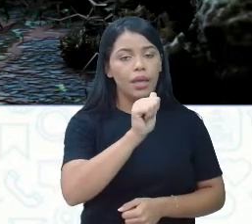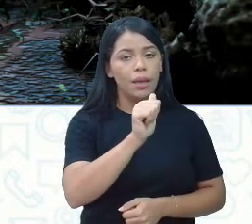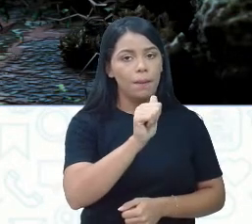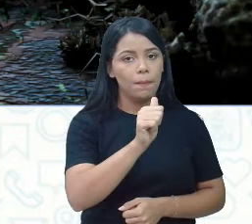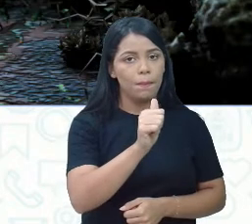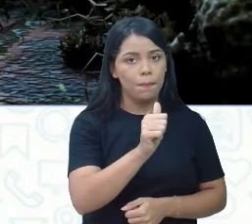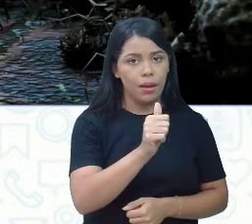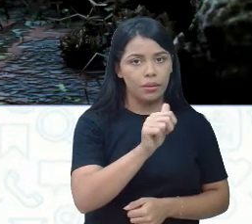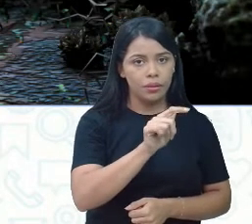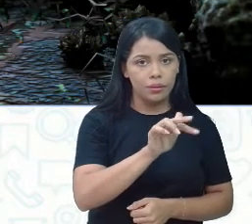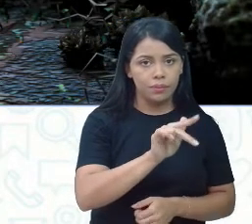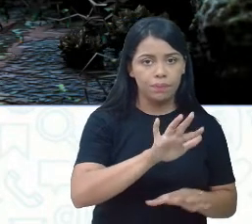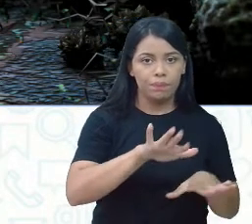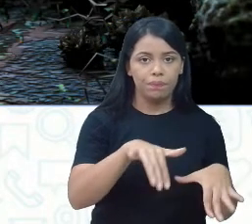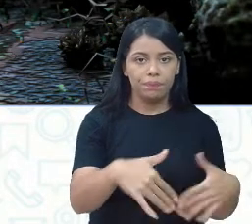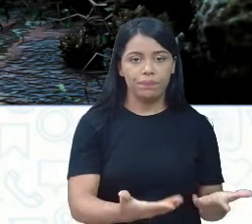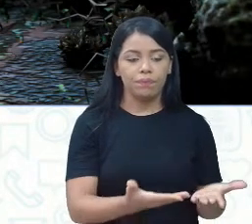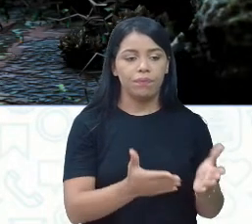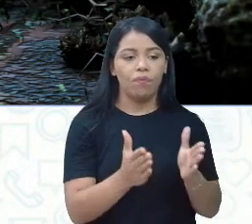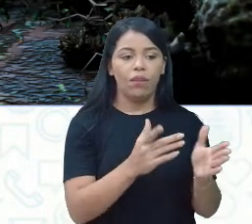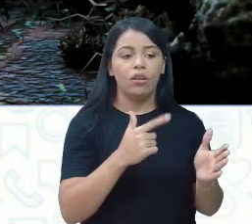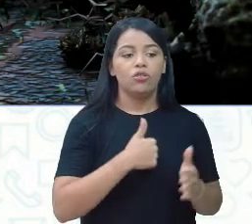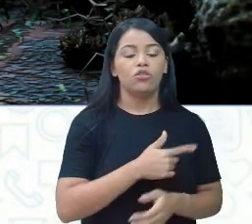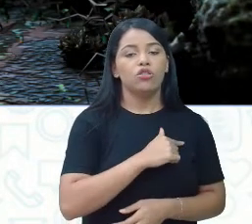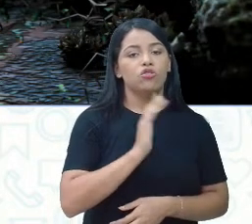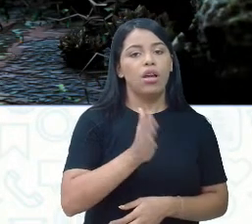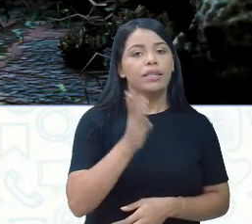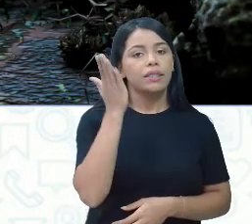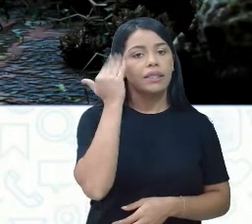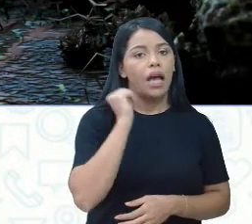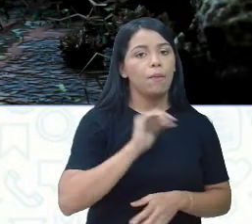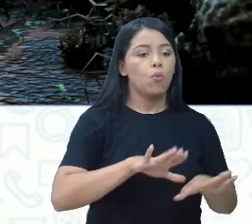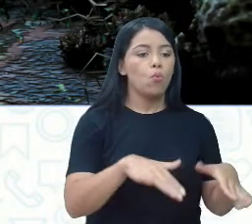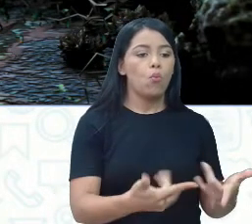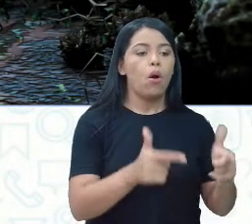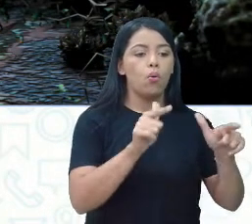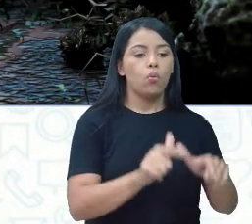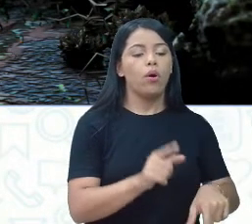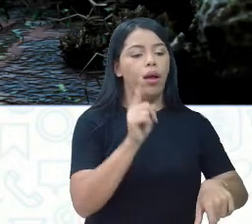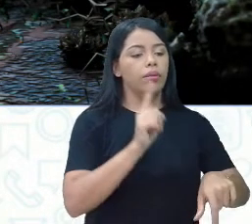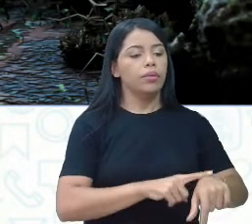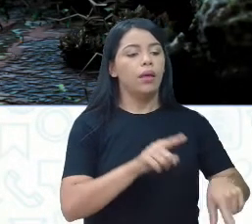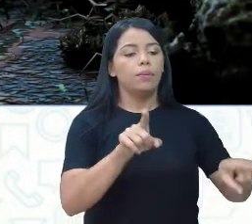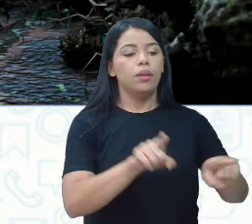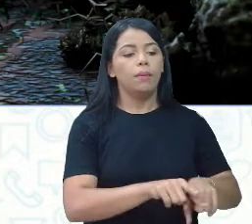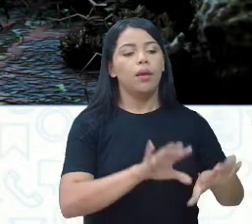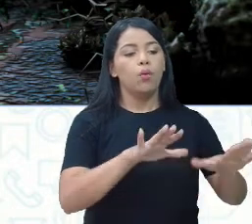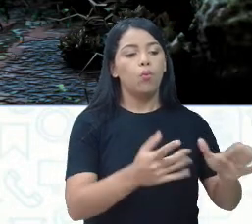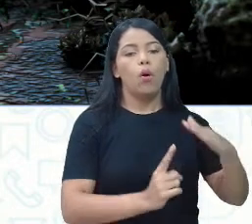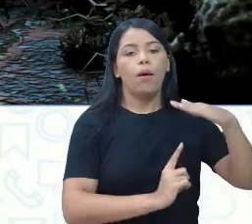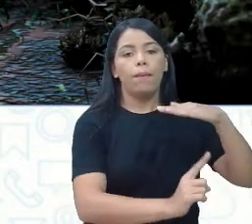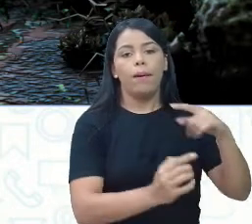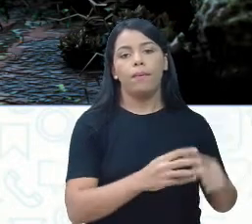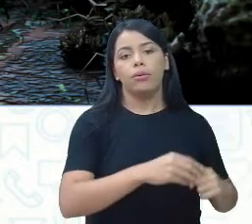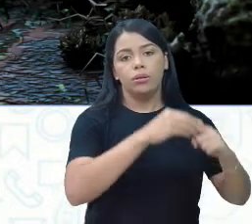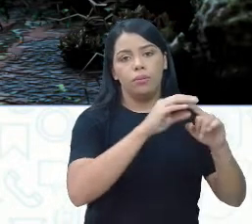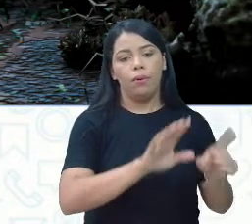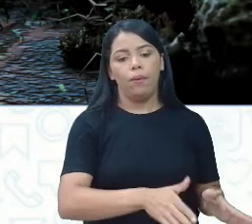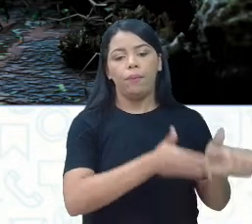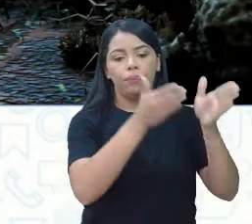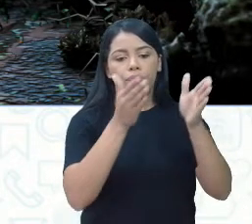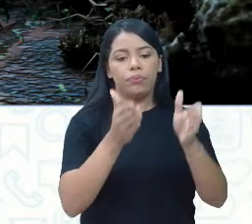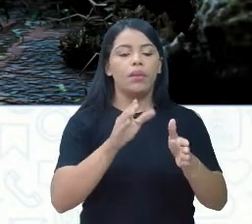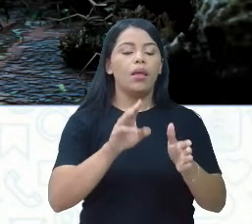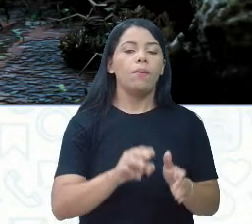estamos situados em tempo, já estamos situados no espaço também, já sabemos que a Cinderela é a nossa protagonista, Em seguida, a madrasta